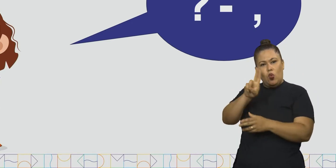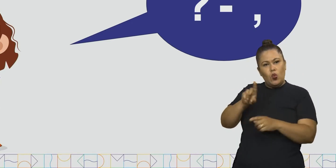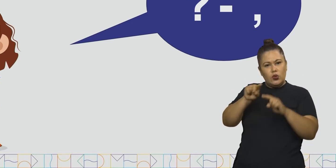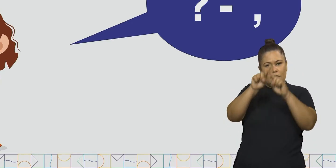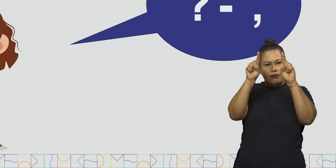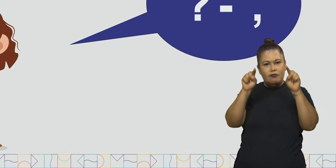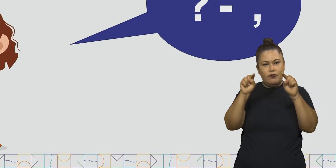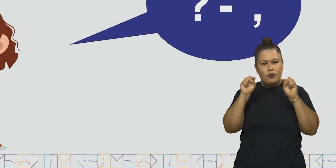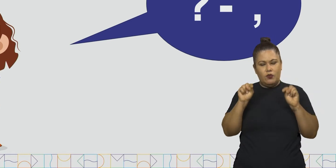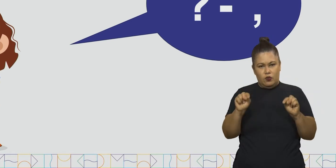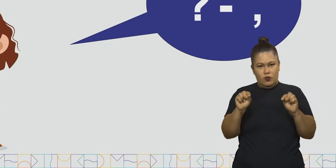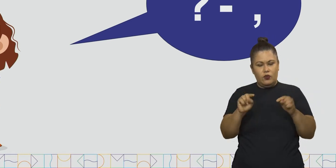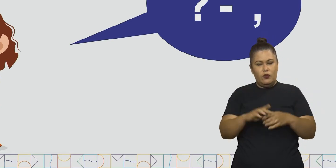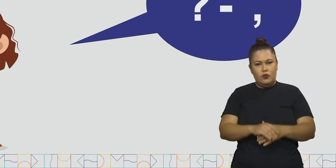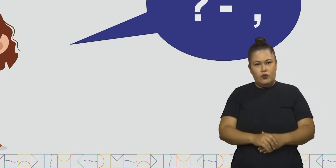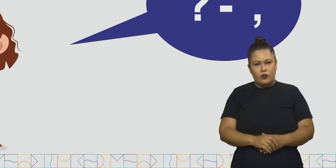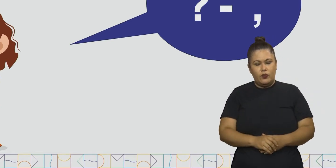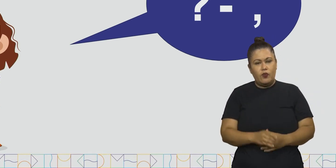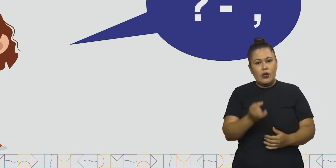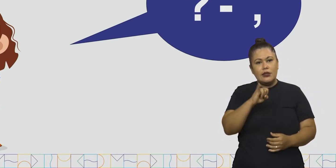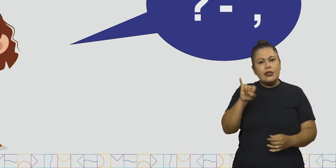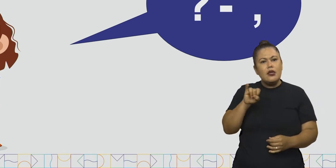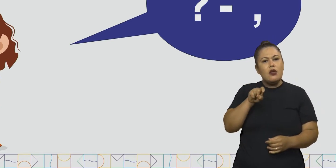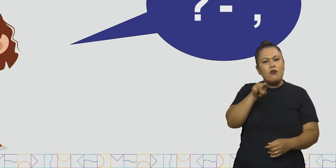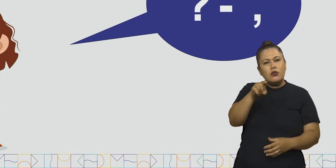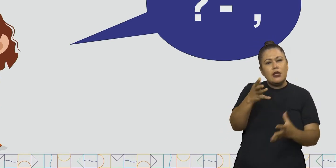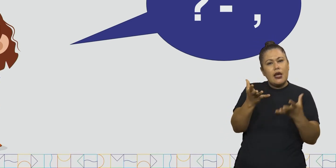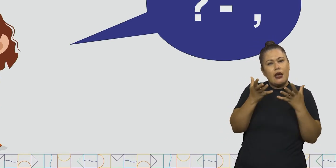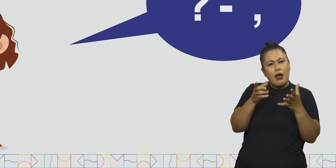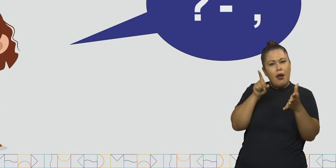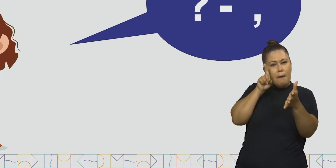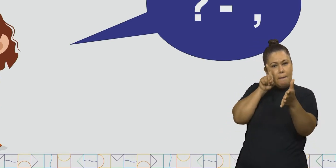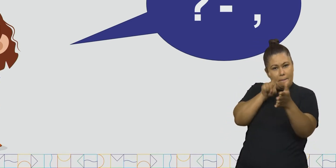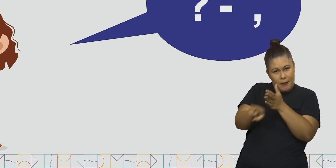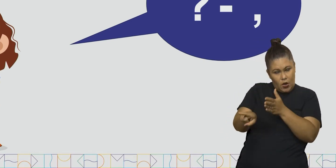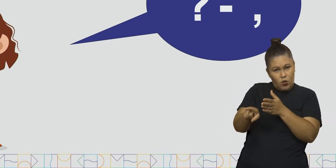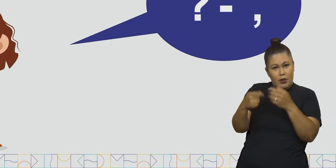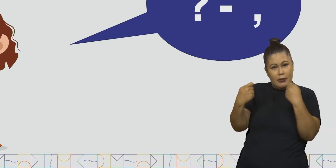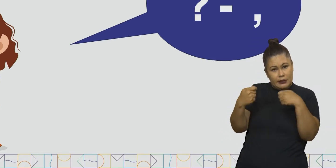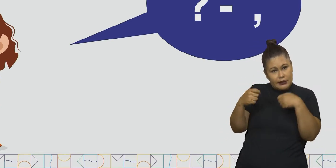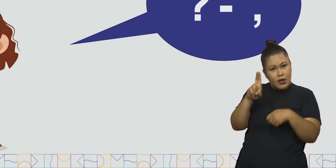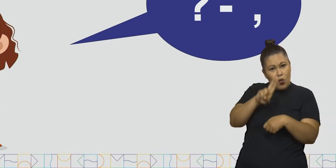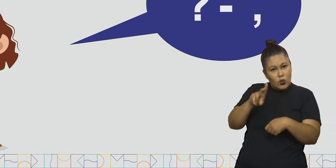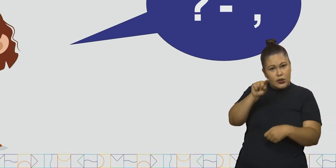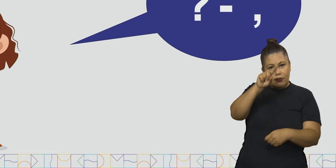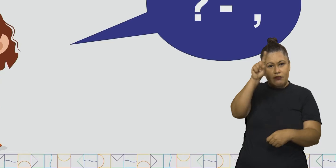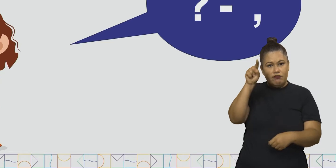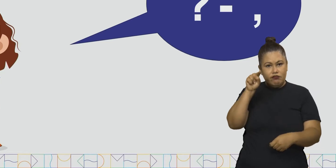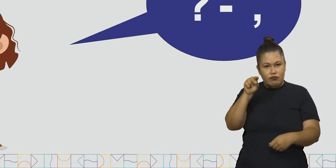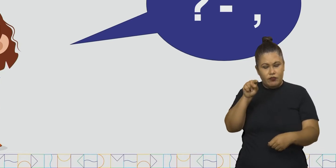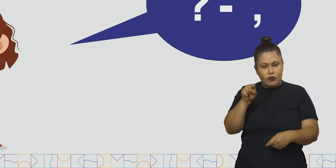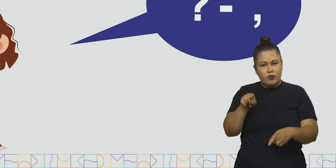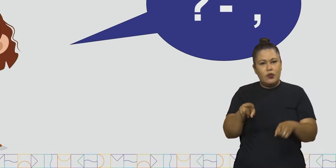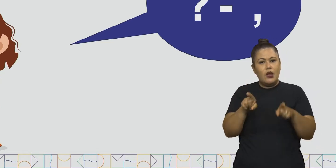precisa estar atento quando quiser fazer uma pergunta por escrito. Temos também o travessão.